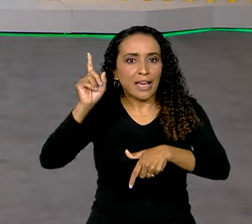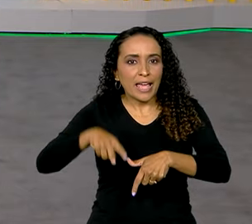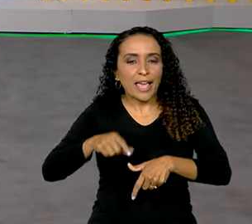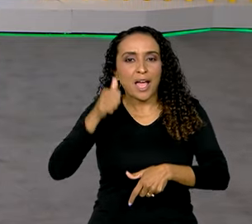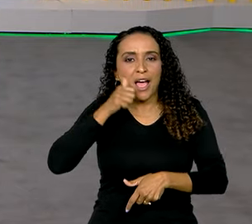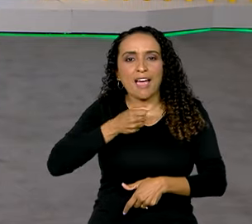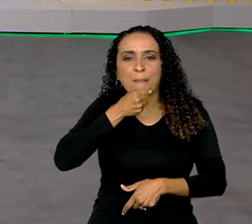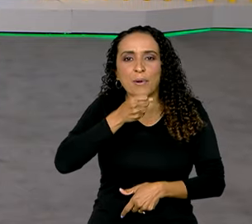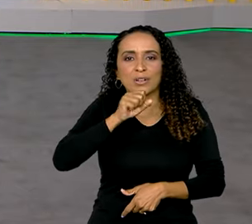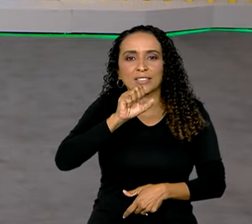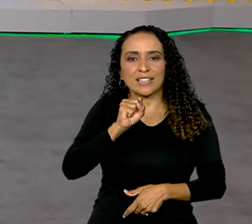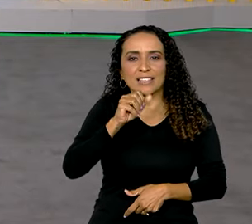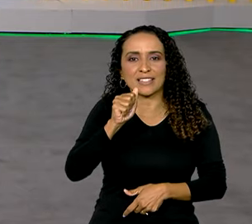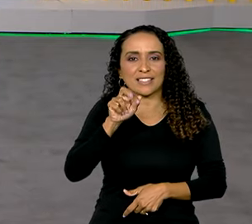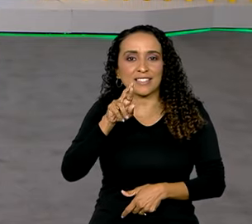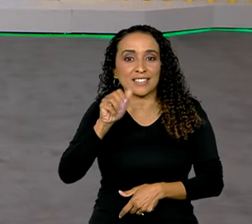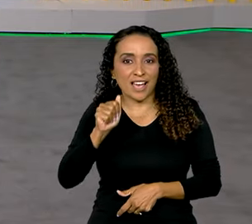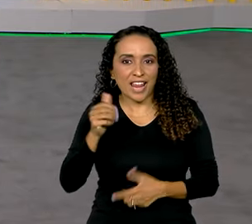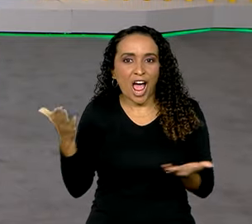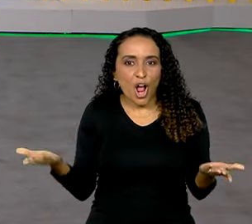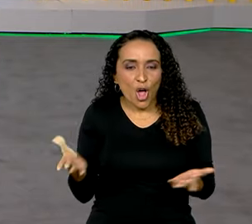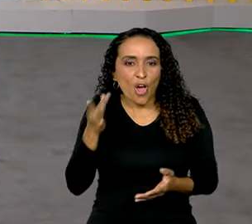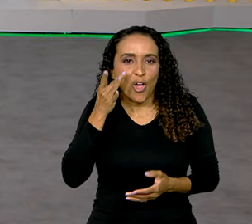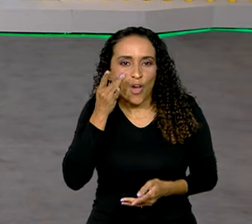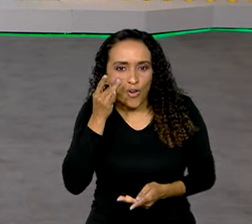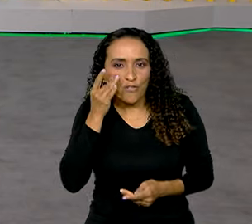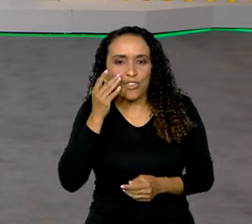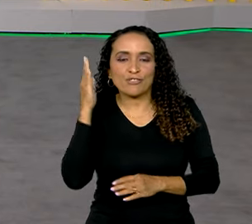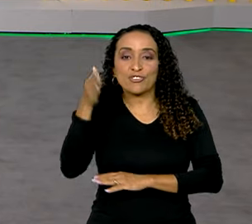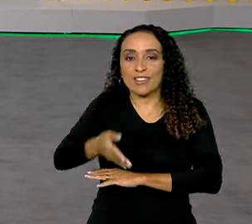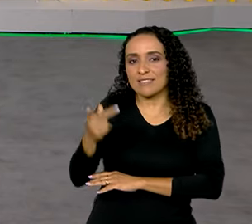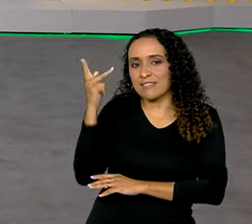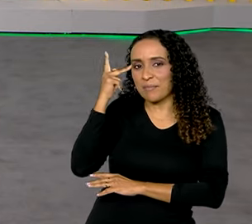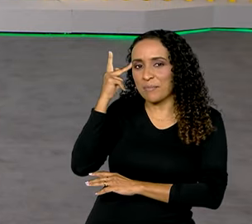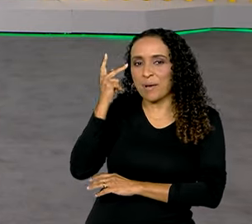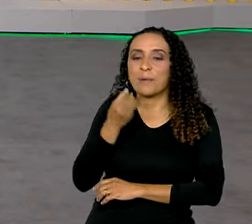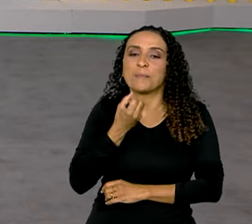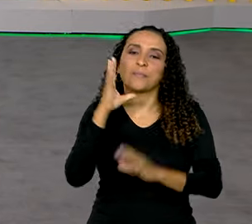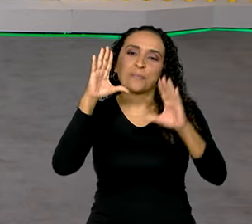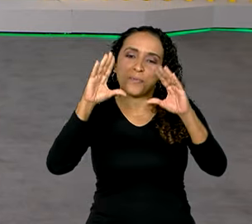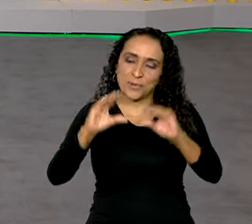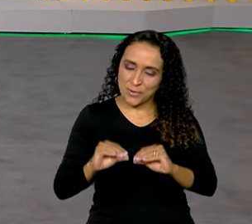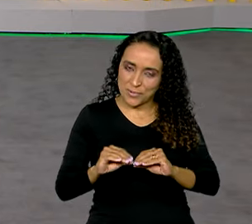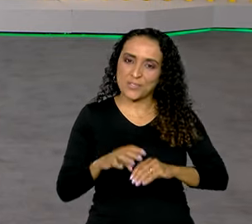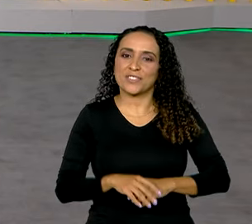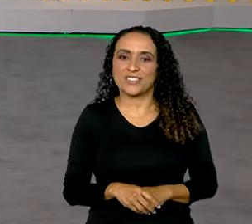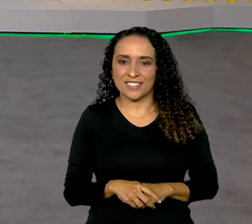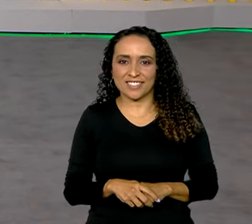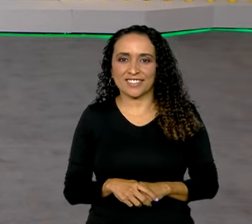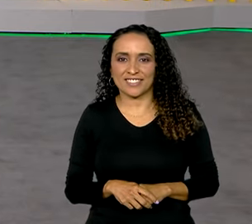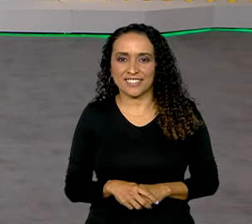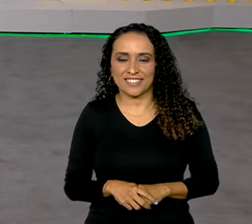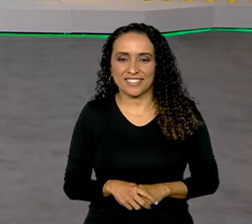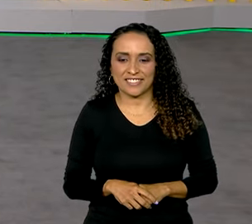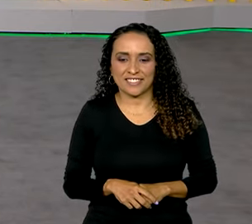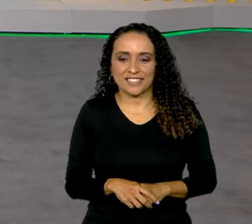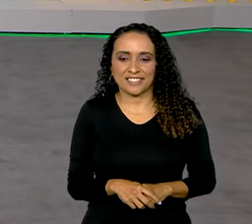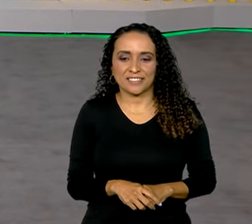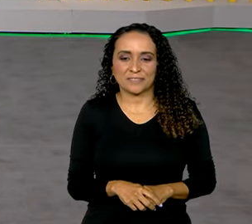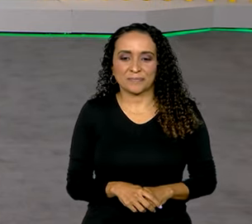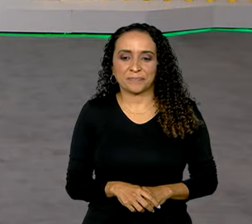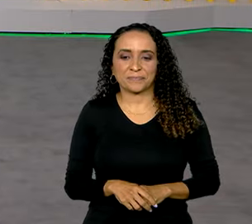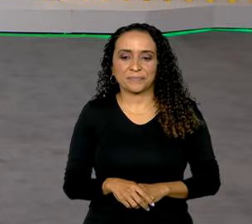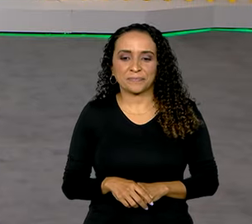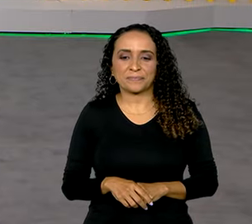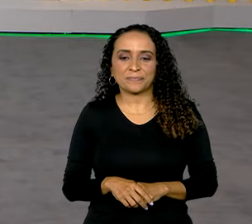a repórter Sara Kines, que fala com a gente agora ao vivo, direto de São Paulo. Olá, Sara, boa noite.